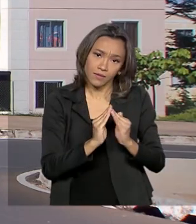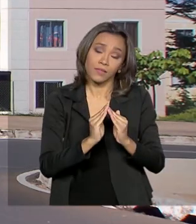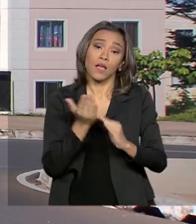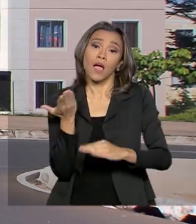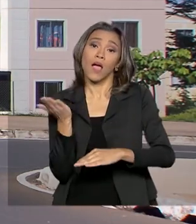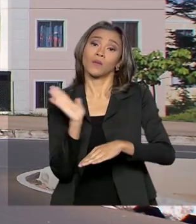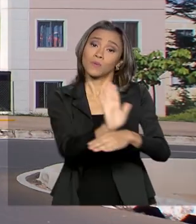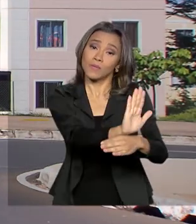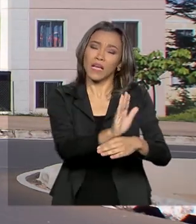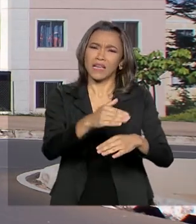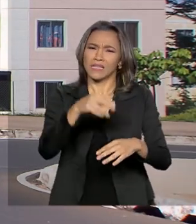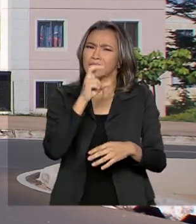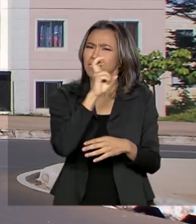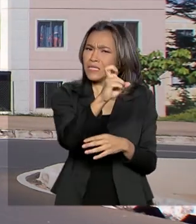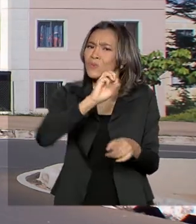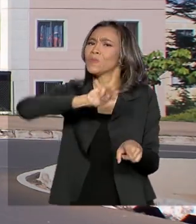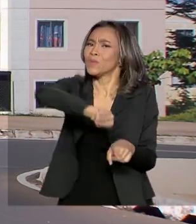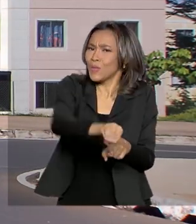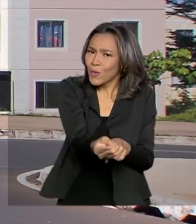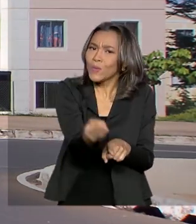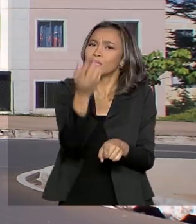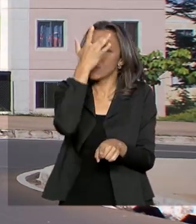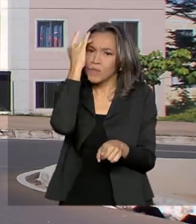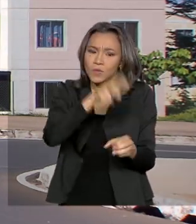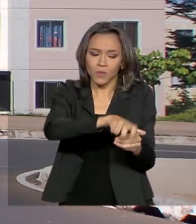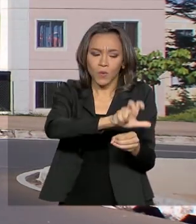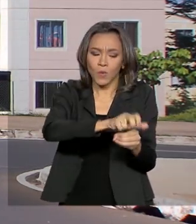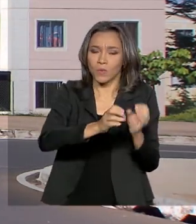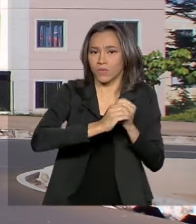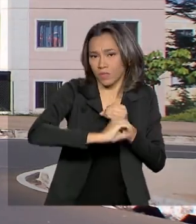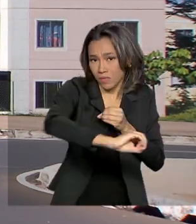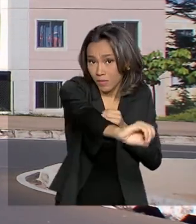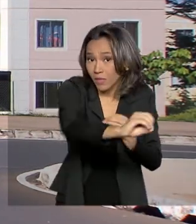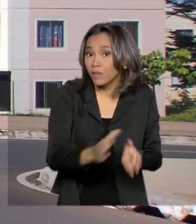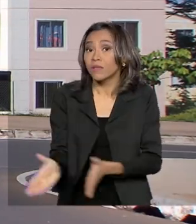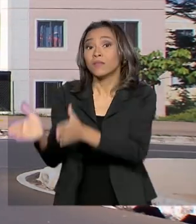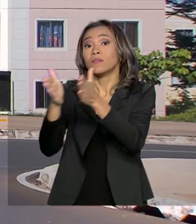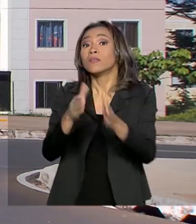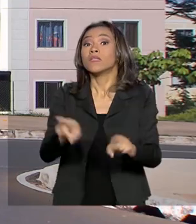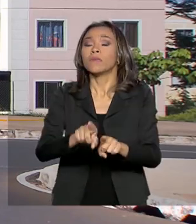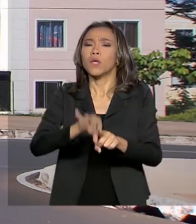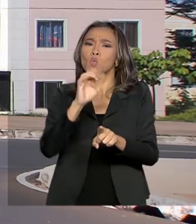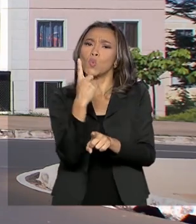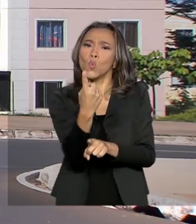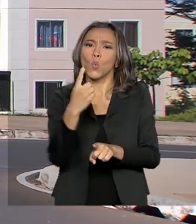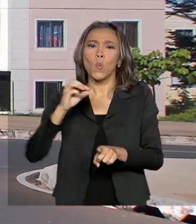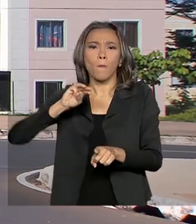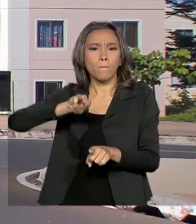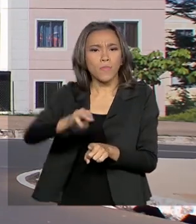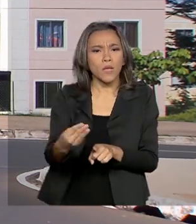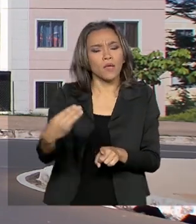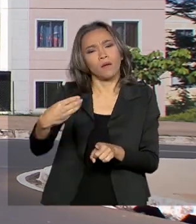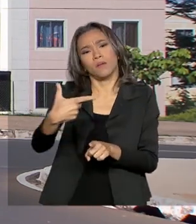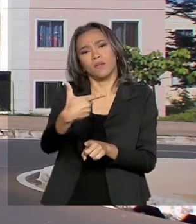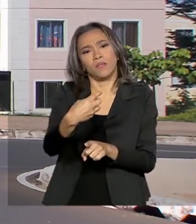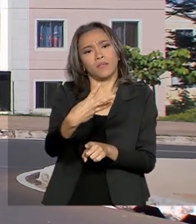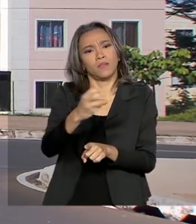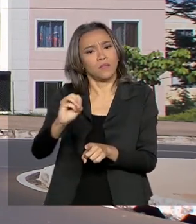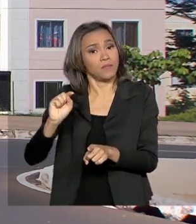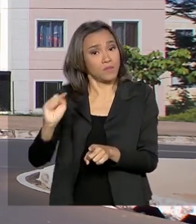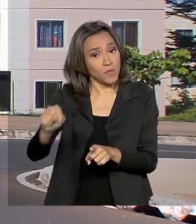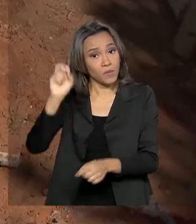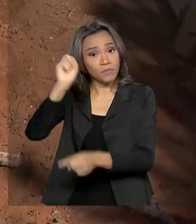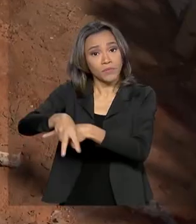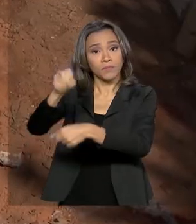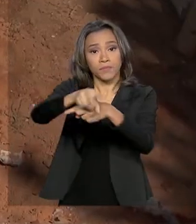cerca de 5 milhões de pessoas com saneamento e ainda gerar 1 milhão e 300 mil empregos em todo